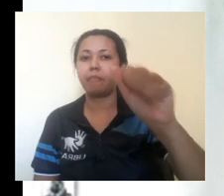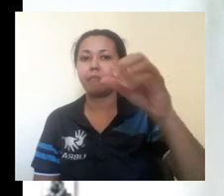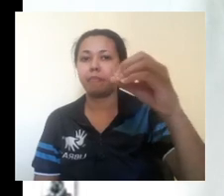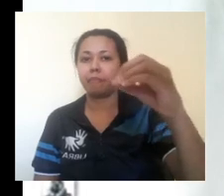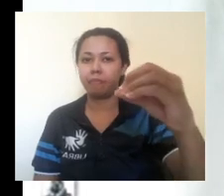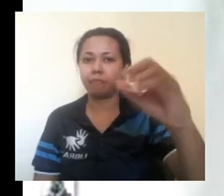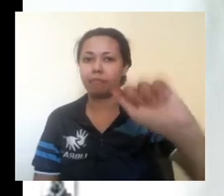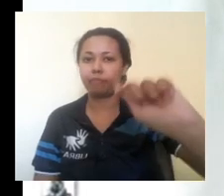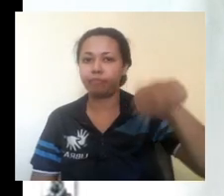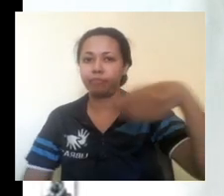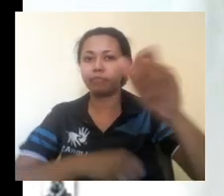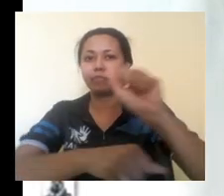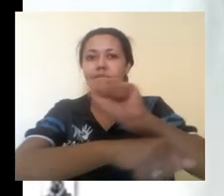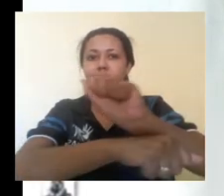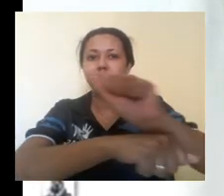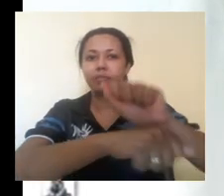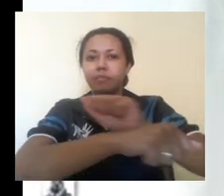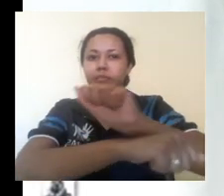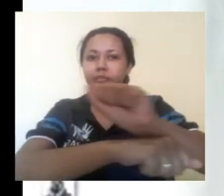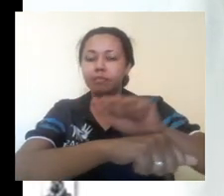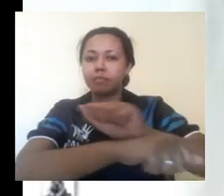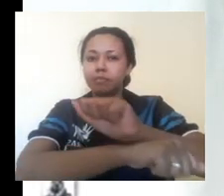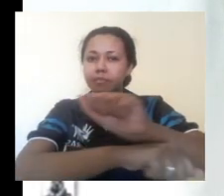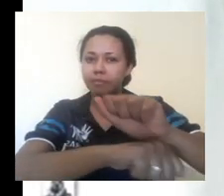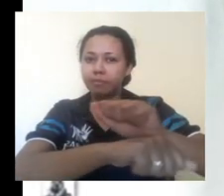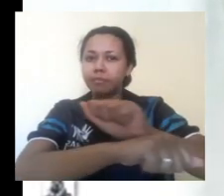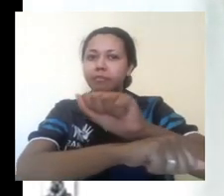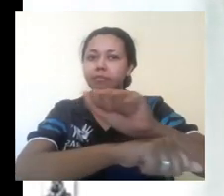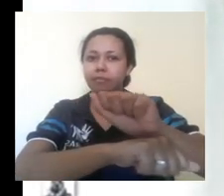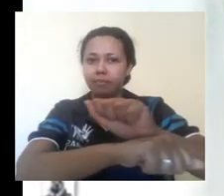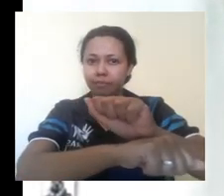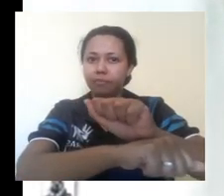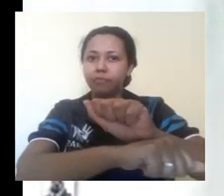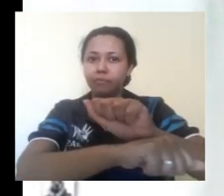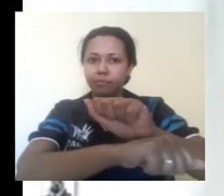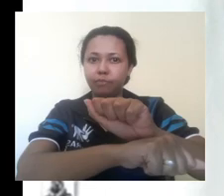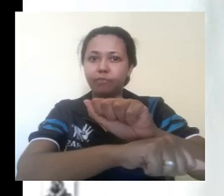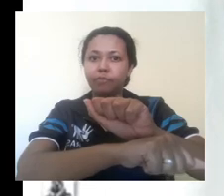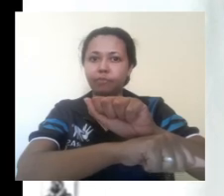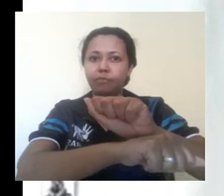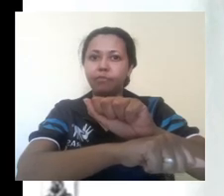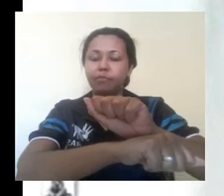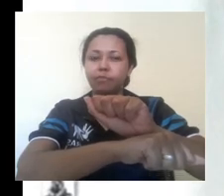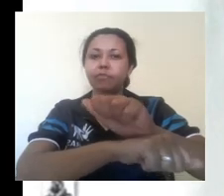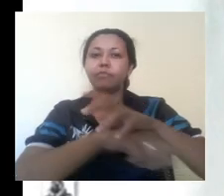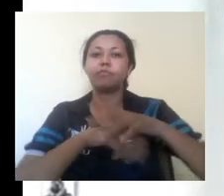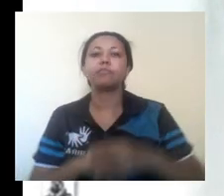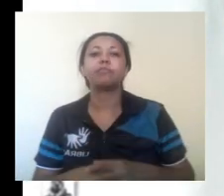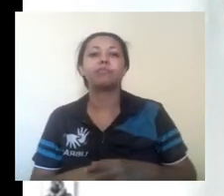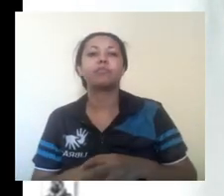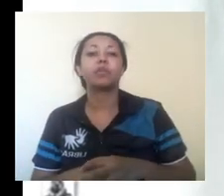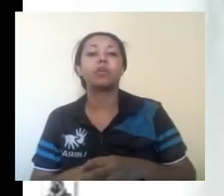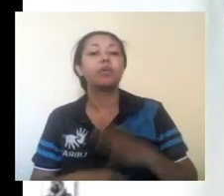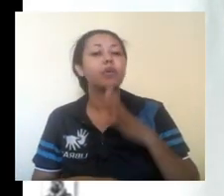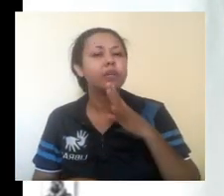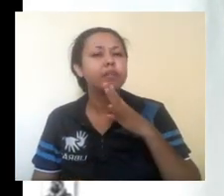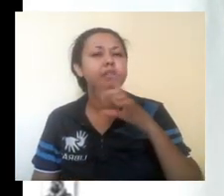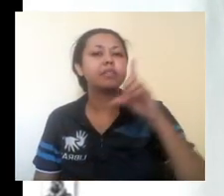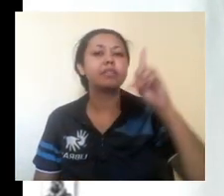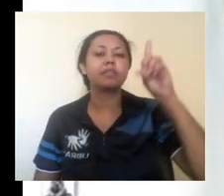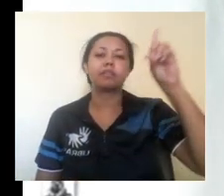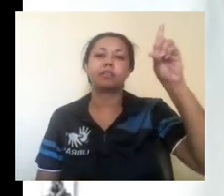de Agar, ele não era o Deus dela, né? E Agar, ela entendeu que ela tinha, quando ela se viu